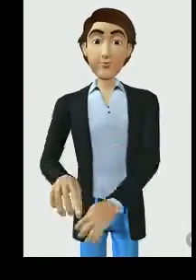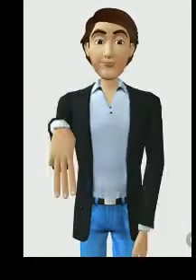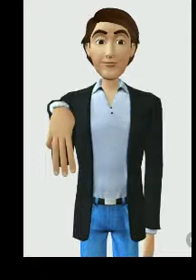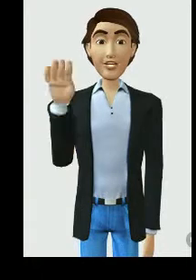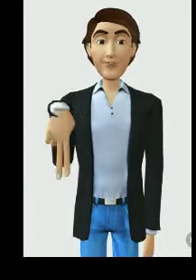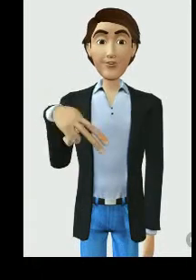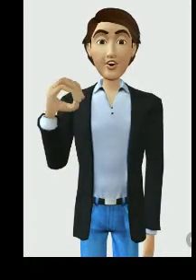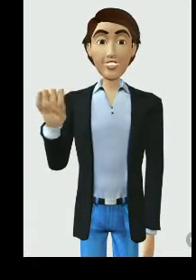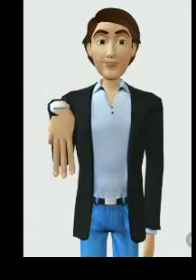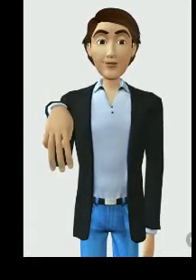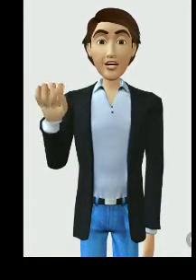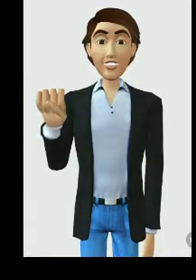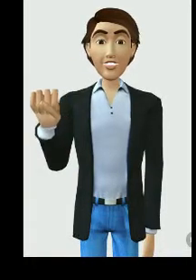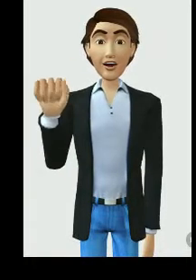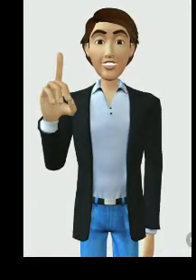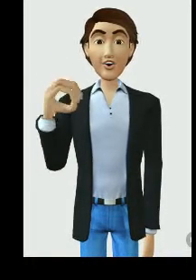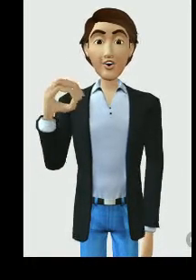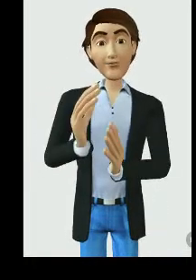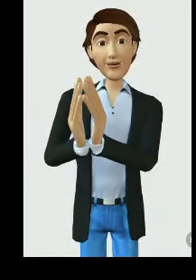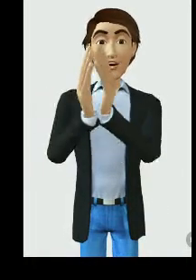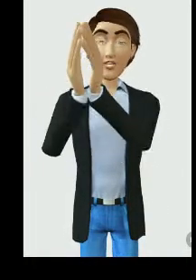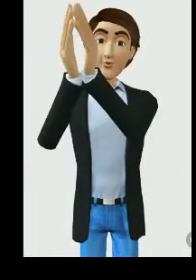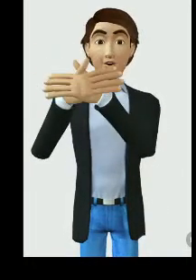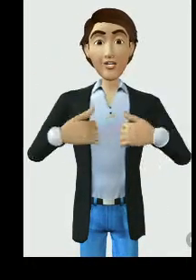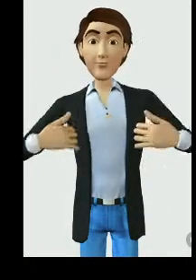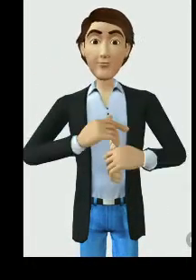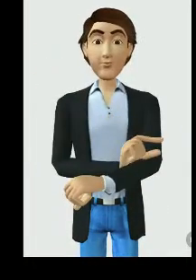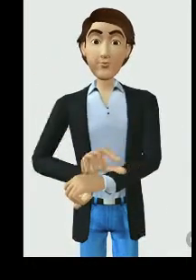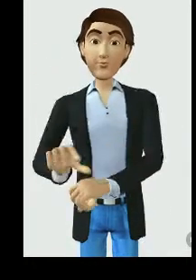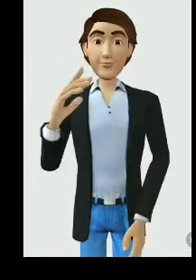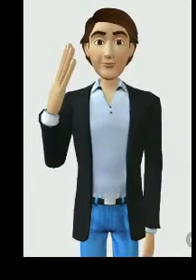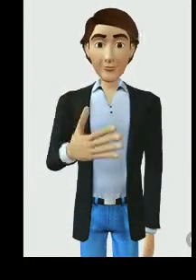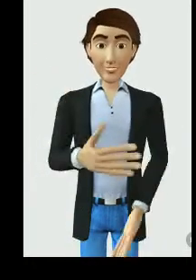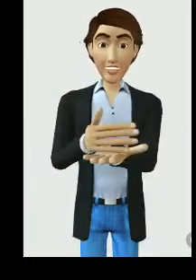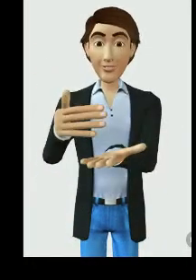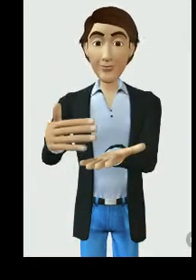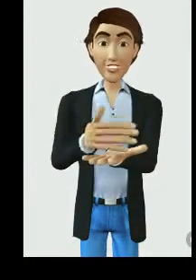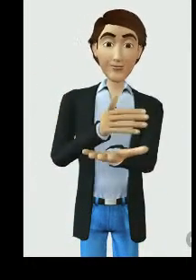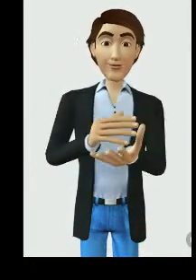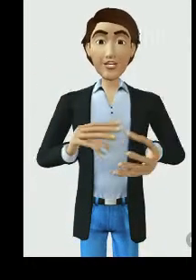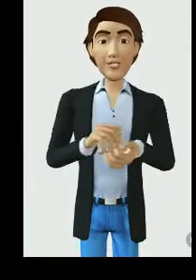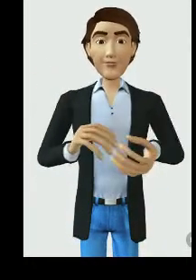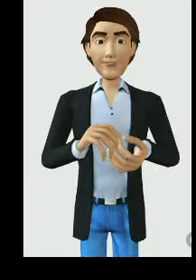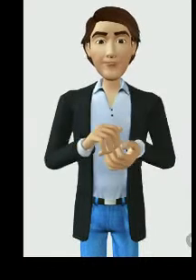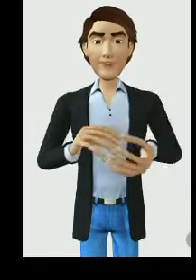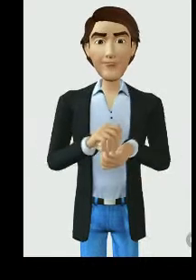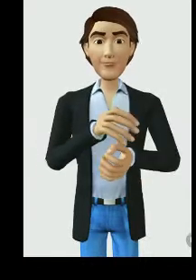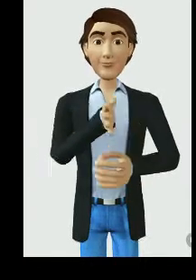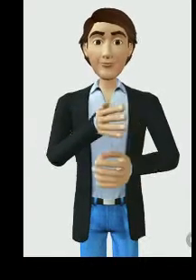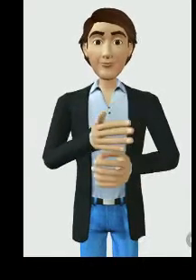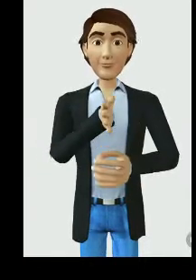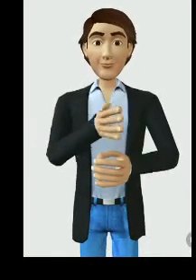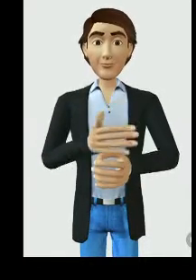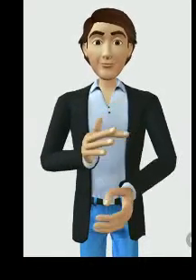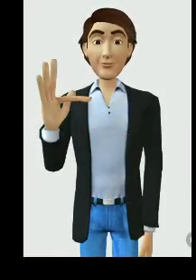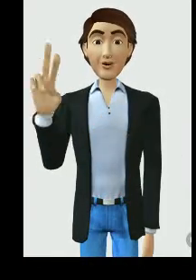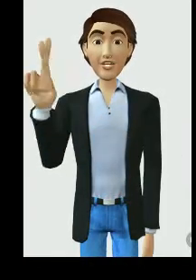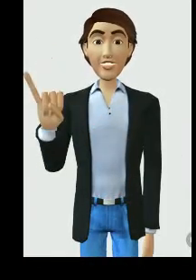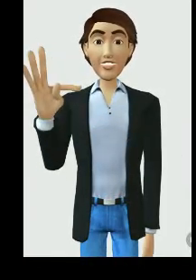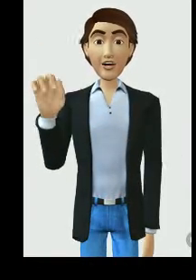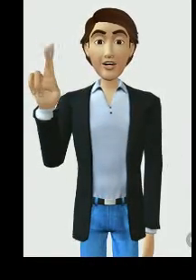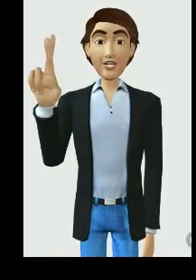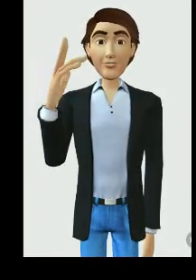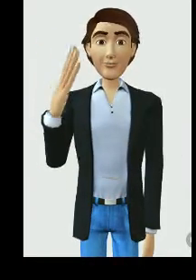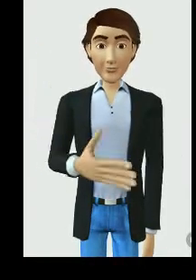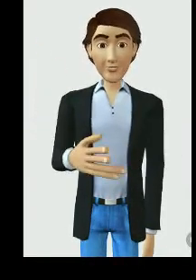massa do balão com lipídios menos a massa do balão sem lipídios sobre